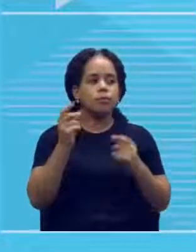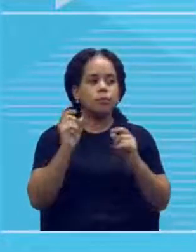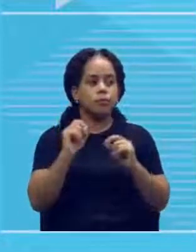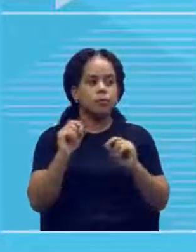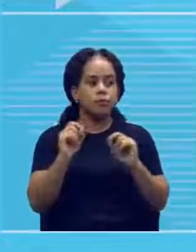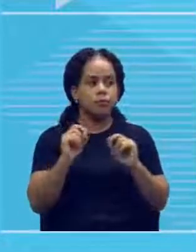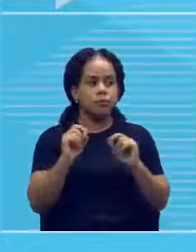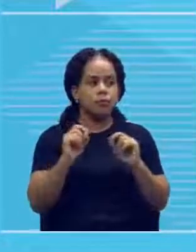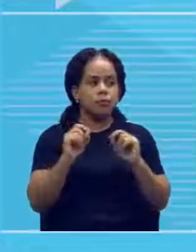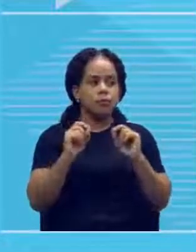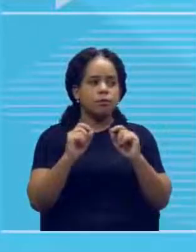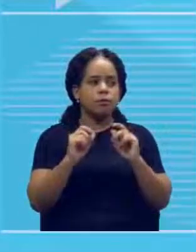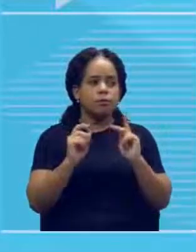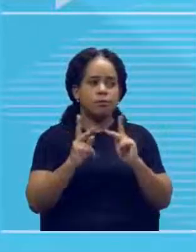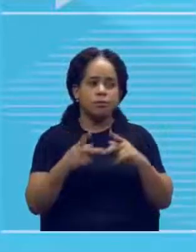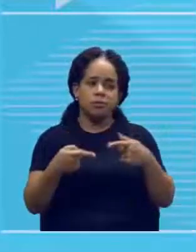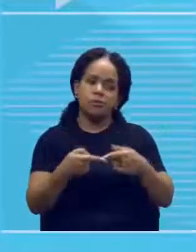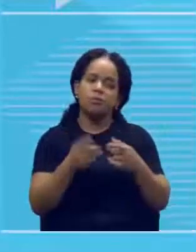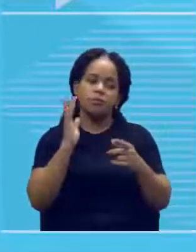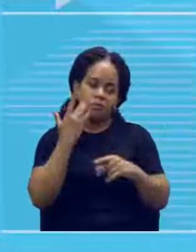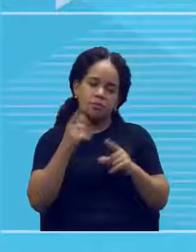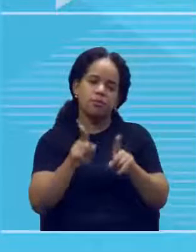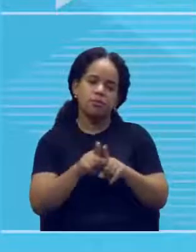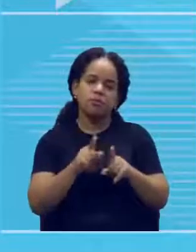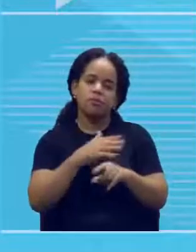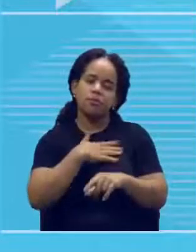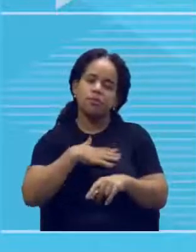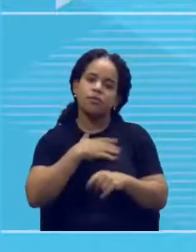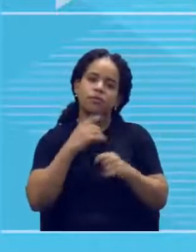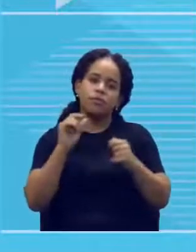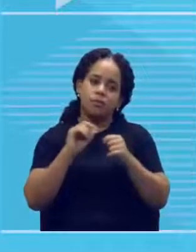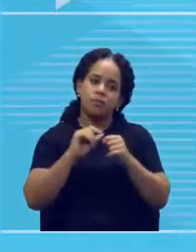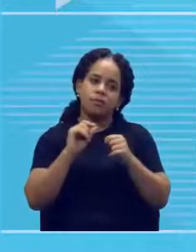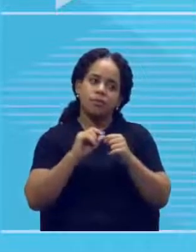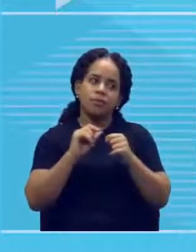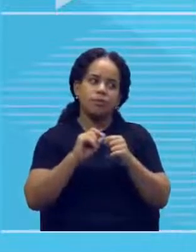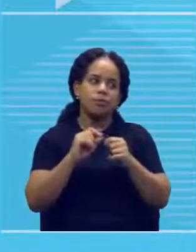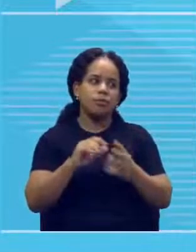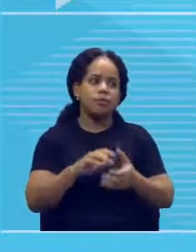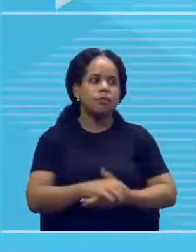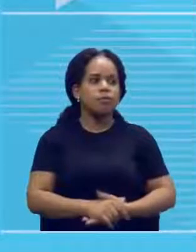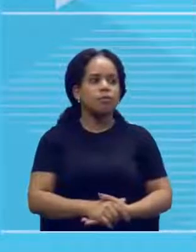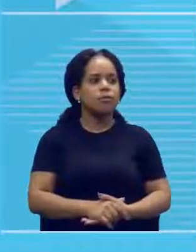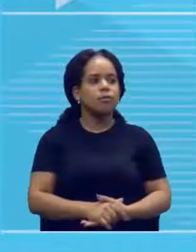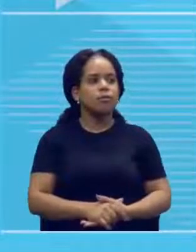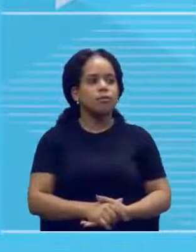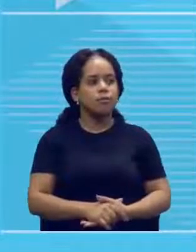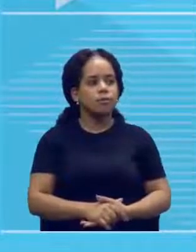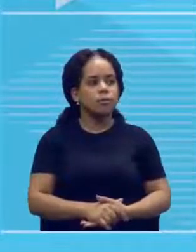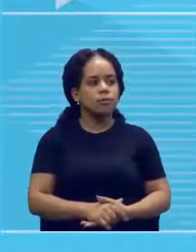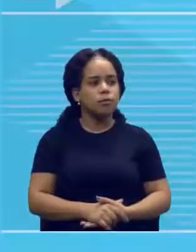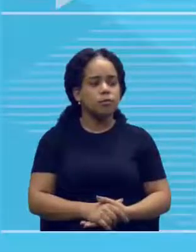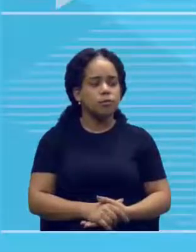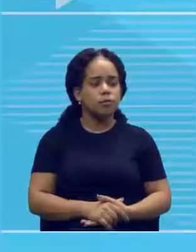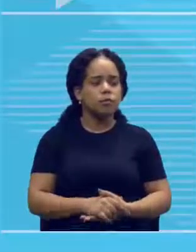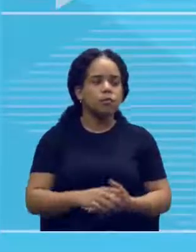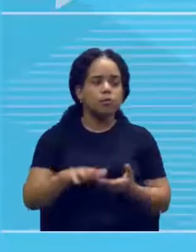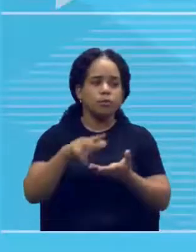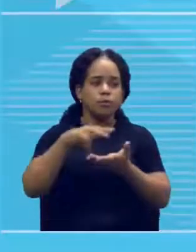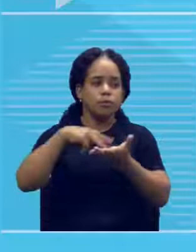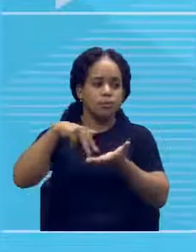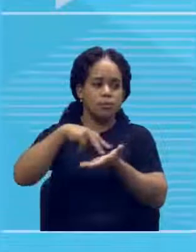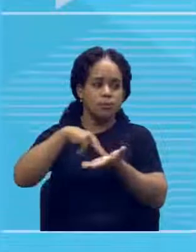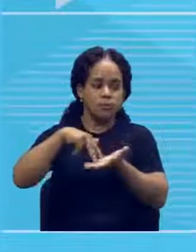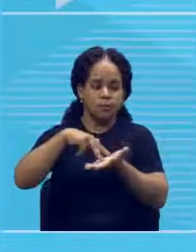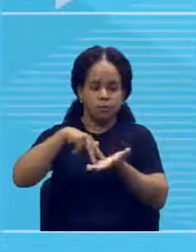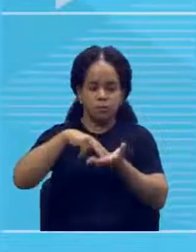fazer pratos, né? Então eles gostam de fazer louças novas. Mas é assim, né? A dança,